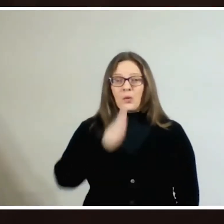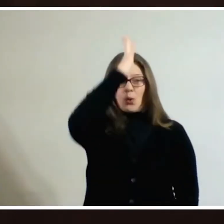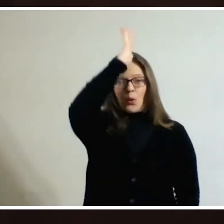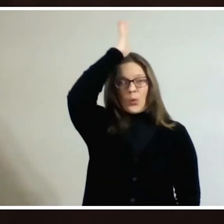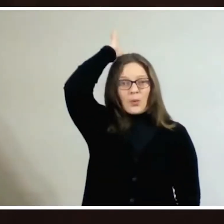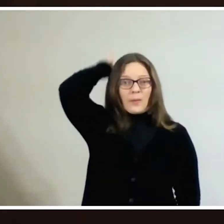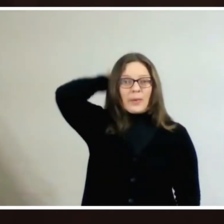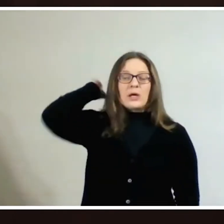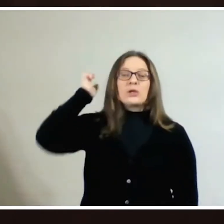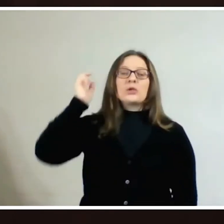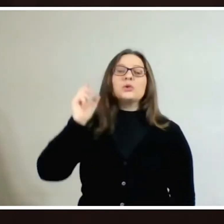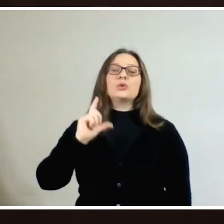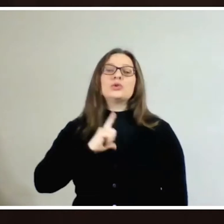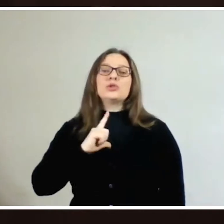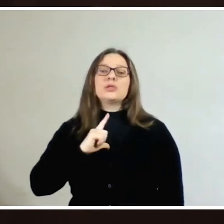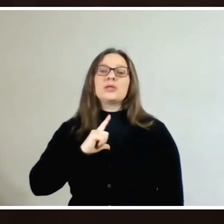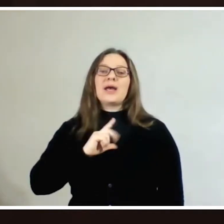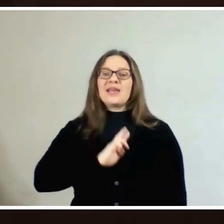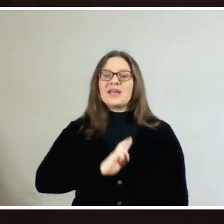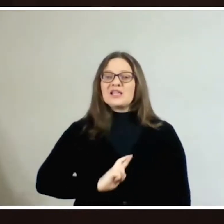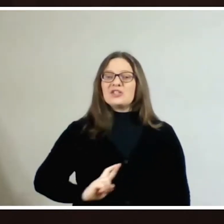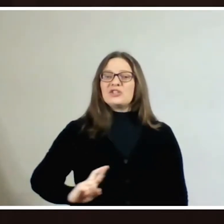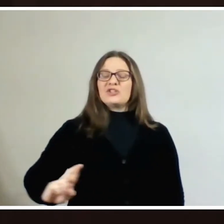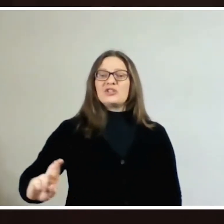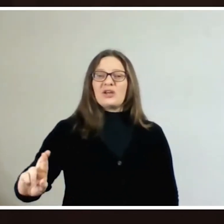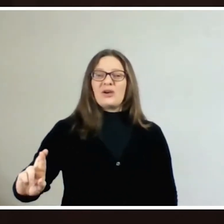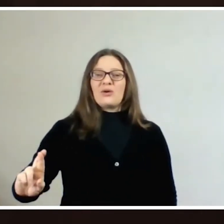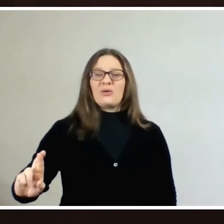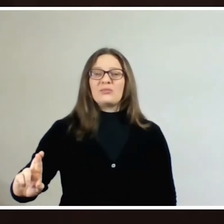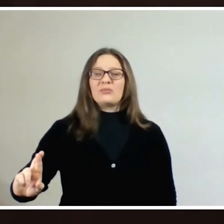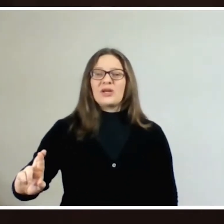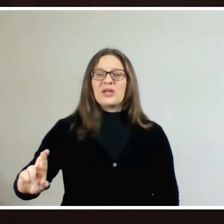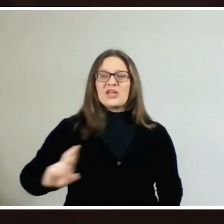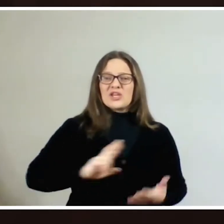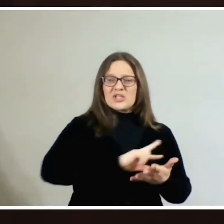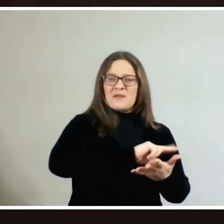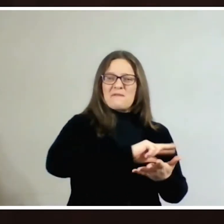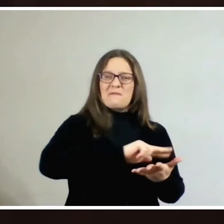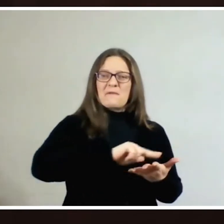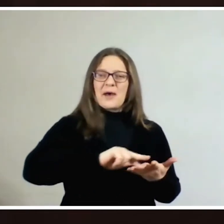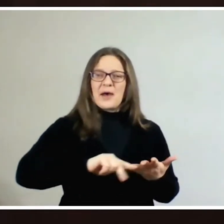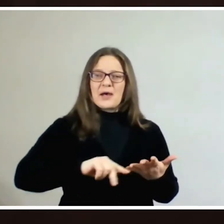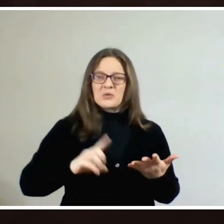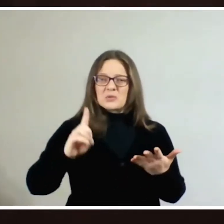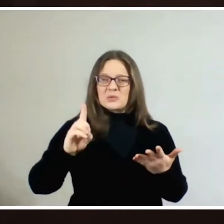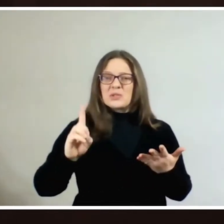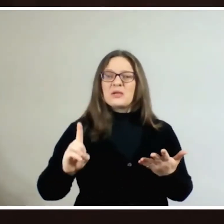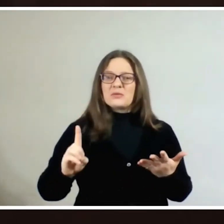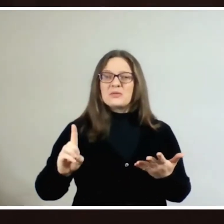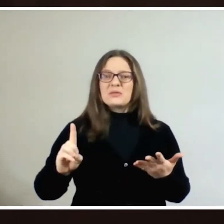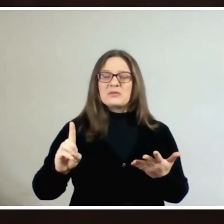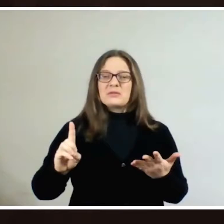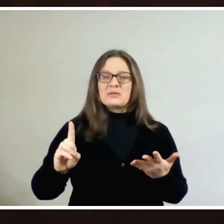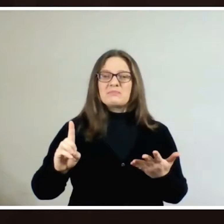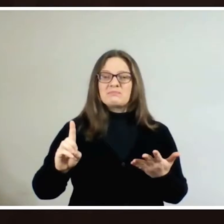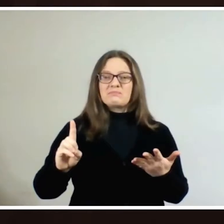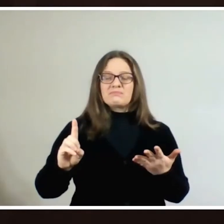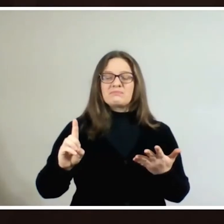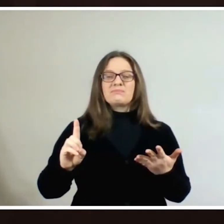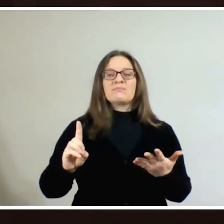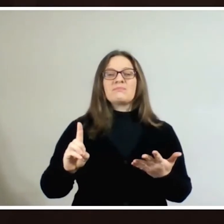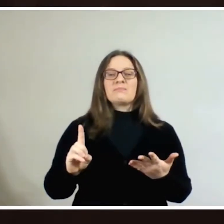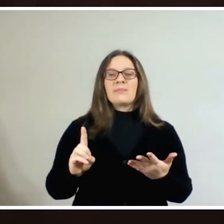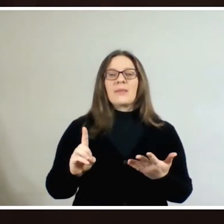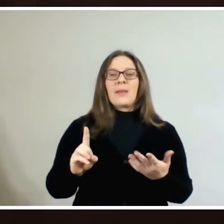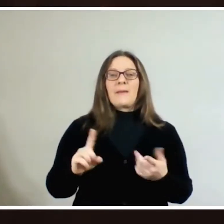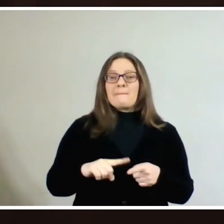religião pagã, politeísta, certo? Como uma coisa oficial. E a igreja